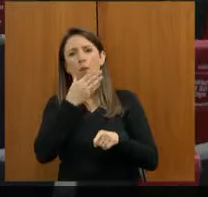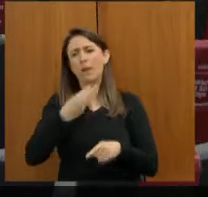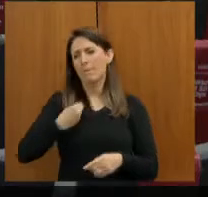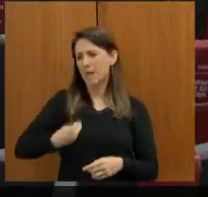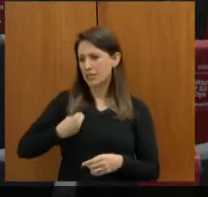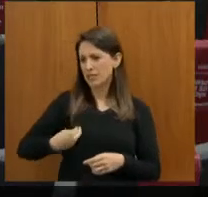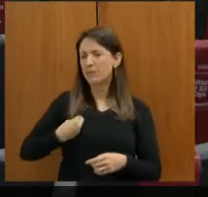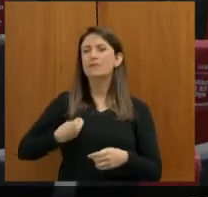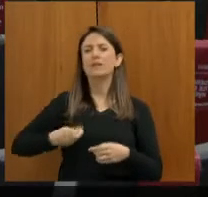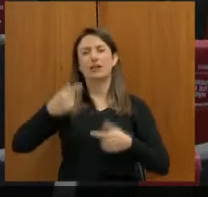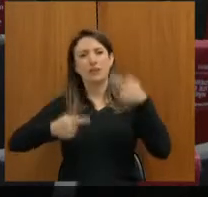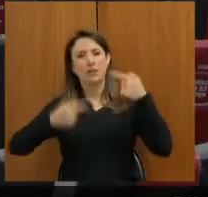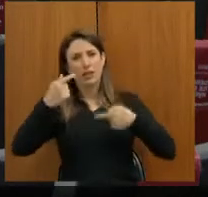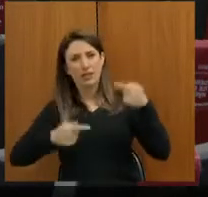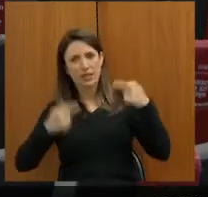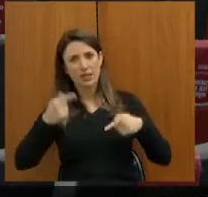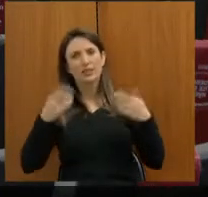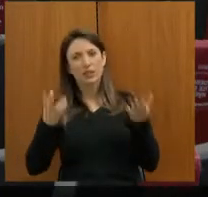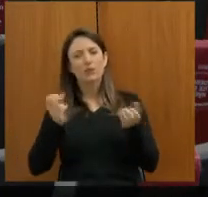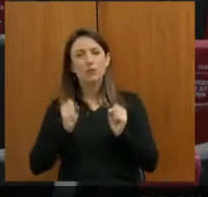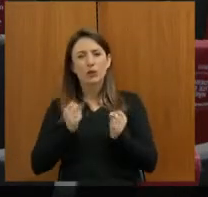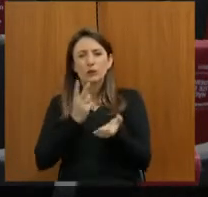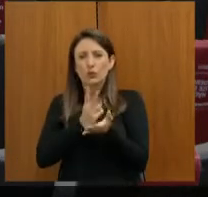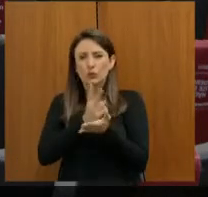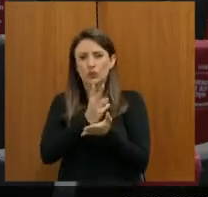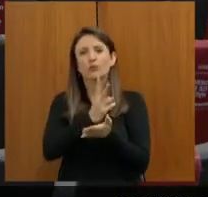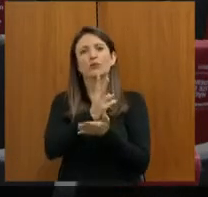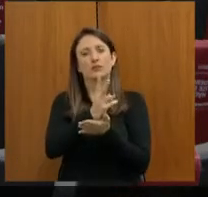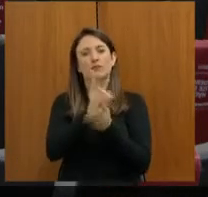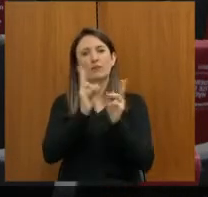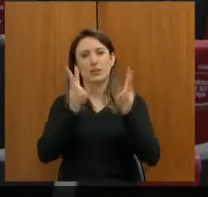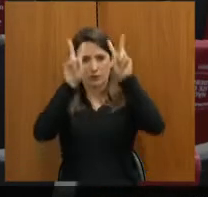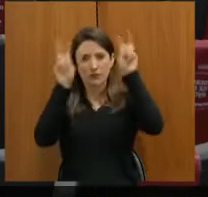nós podemos a sequência partir desse momento